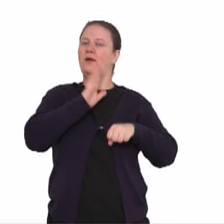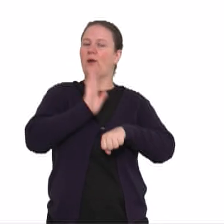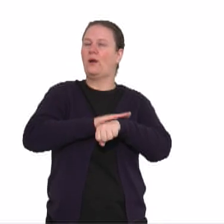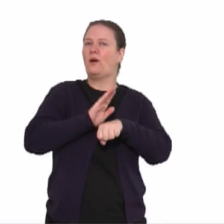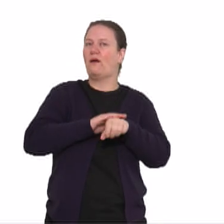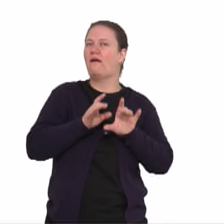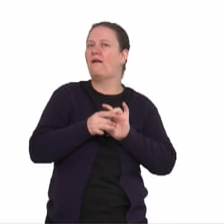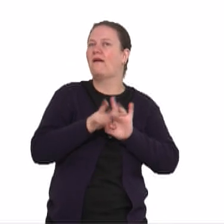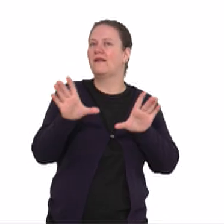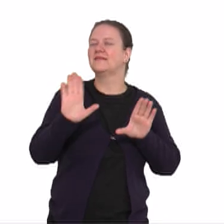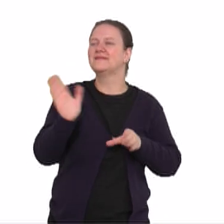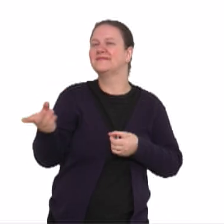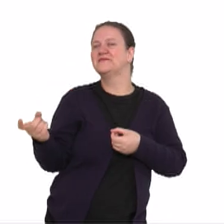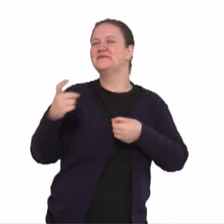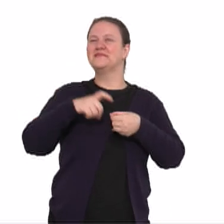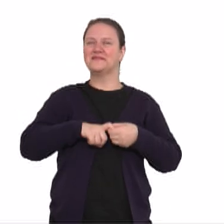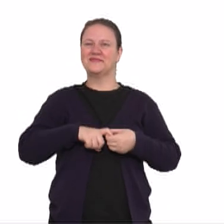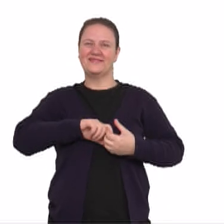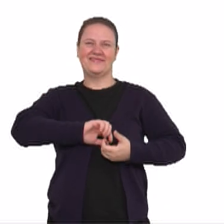tempinho.